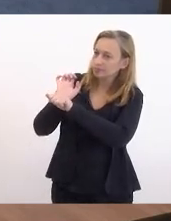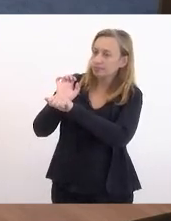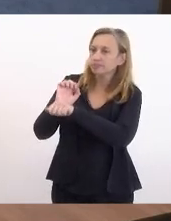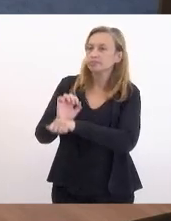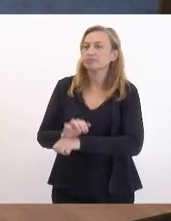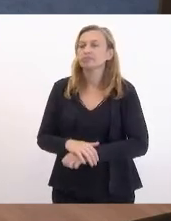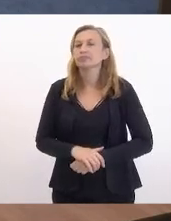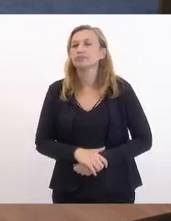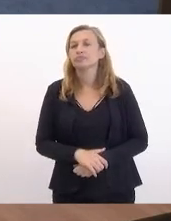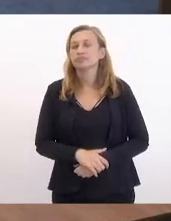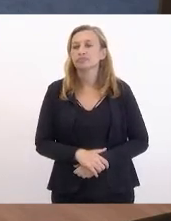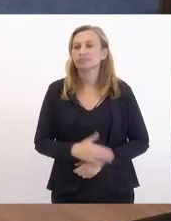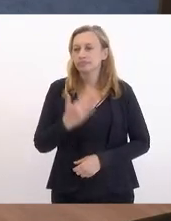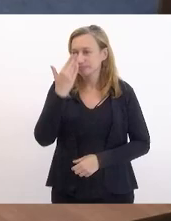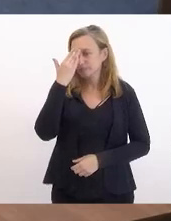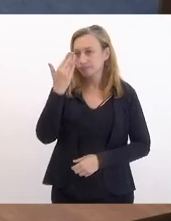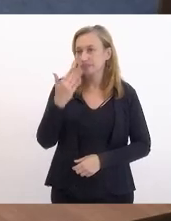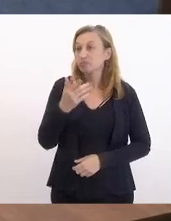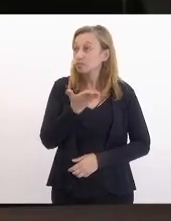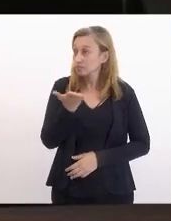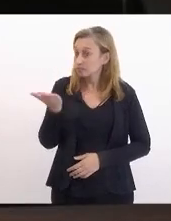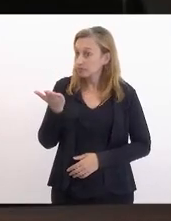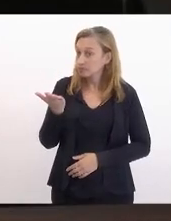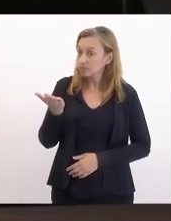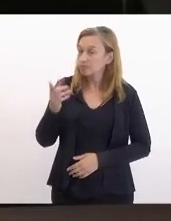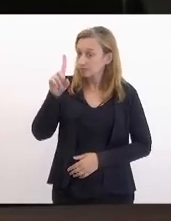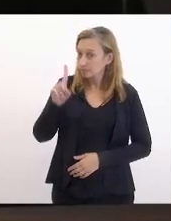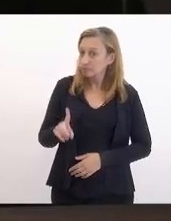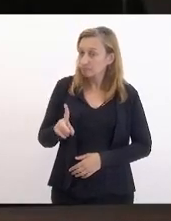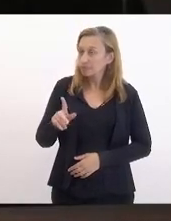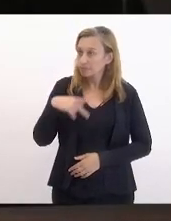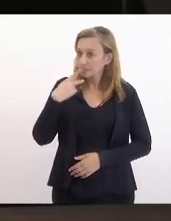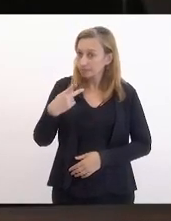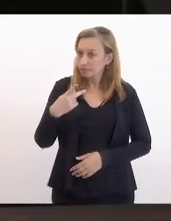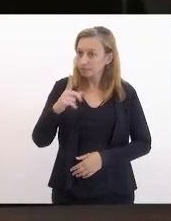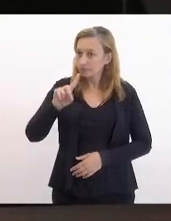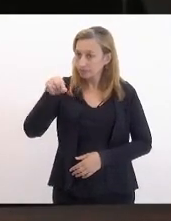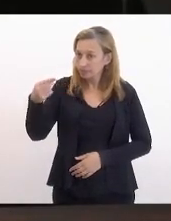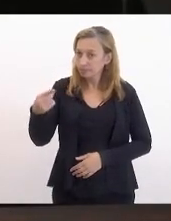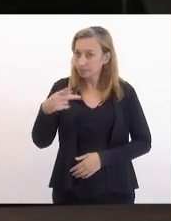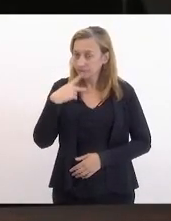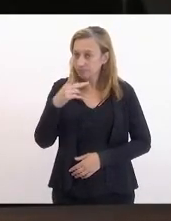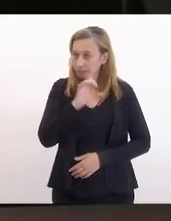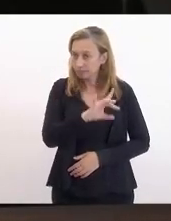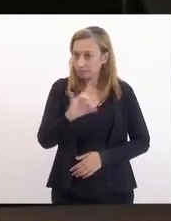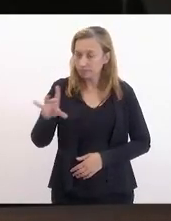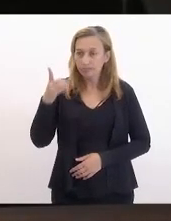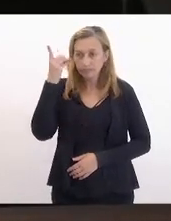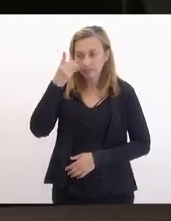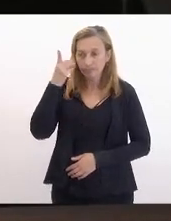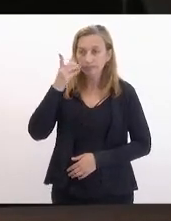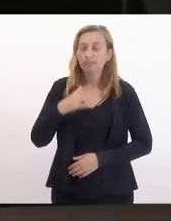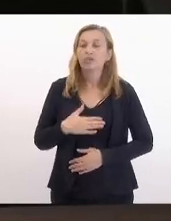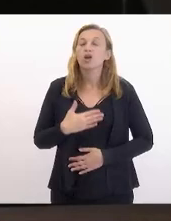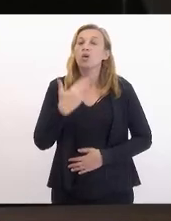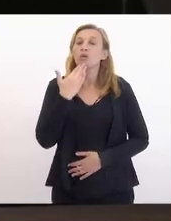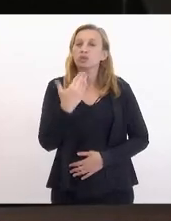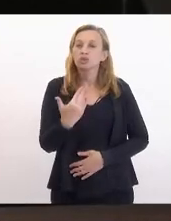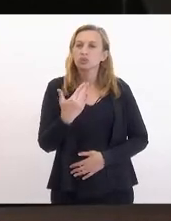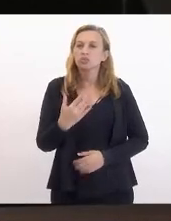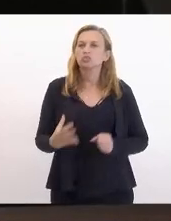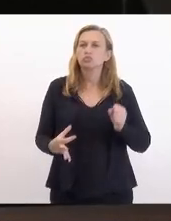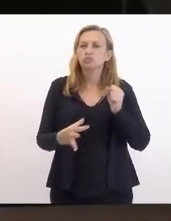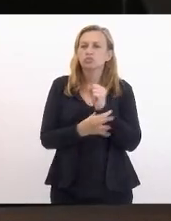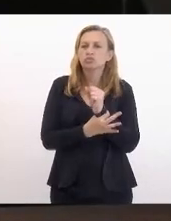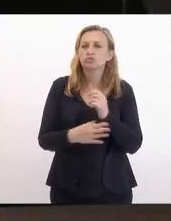harrell e vocês vão ter vindo se manifestar logo após a fala de cada parlamentar eu pedi a